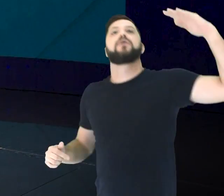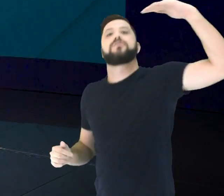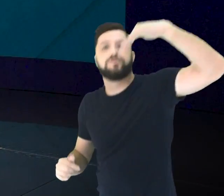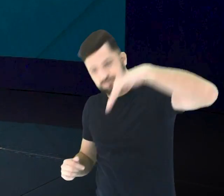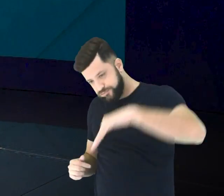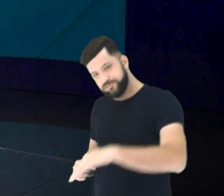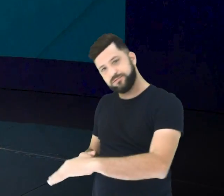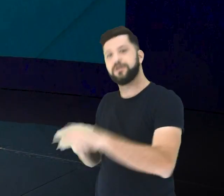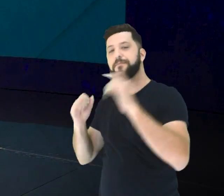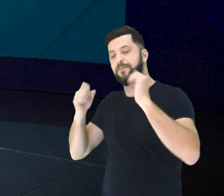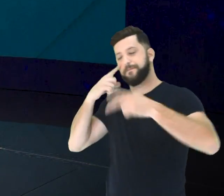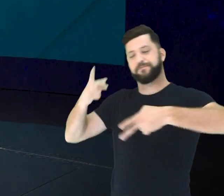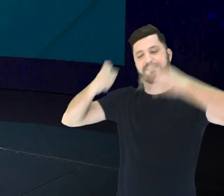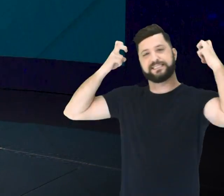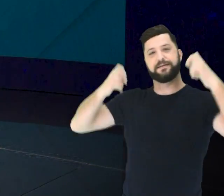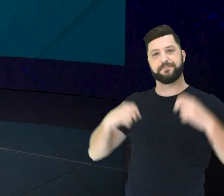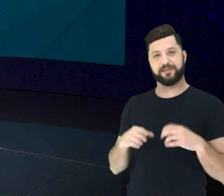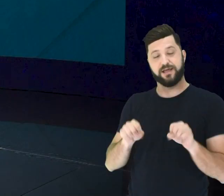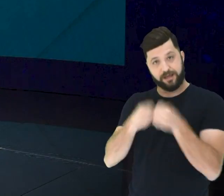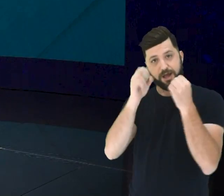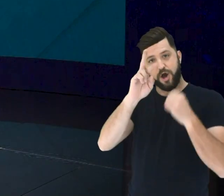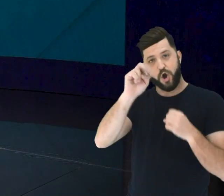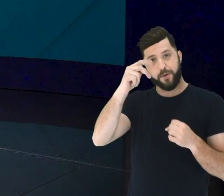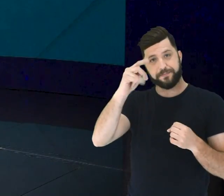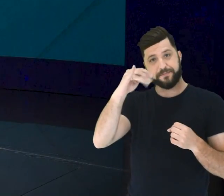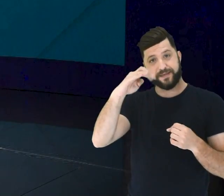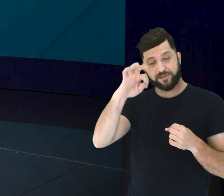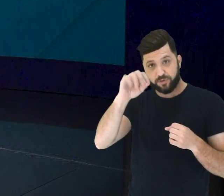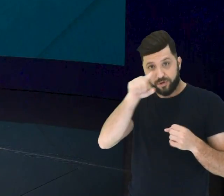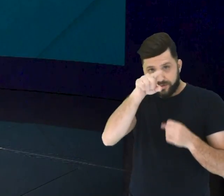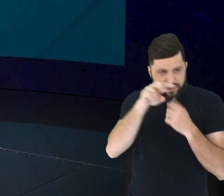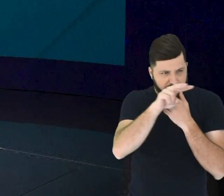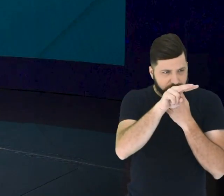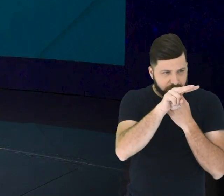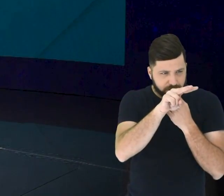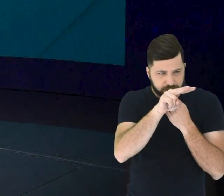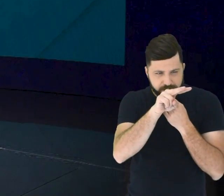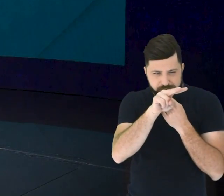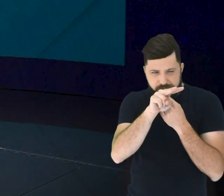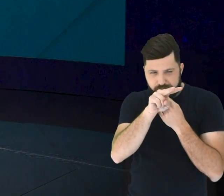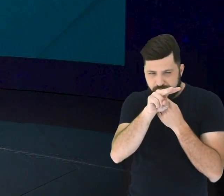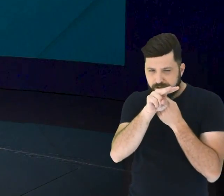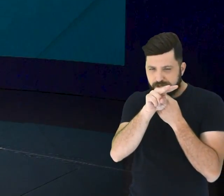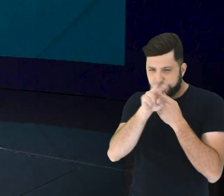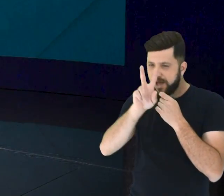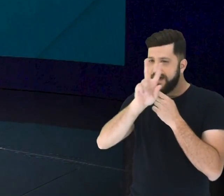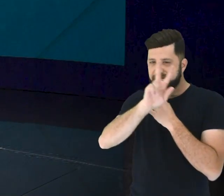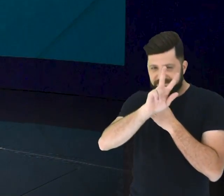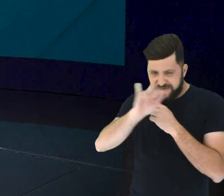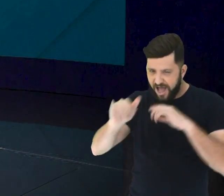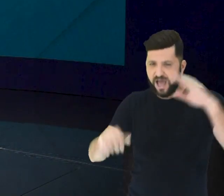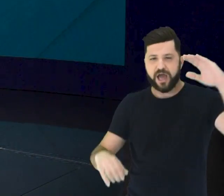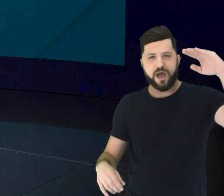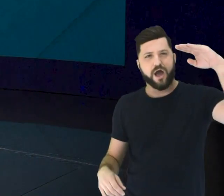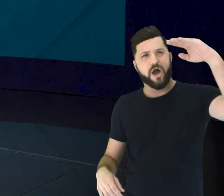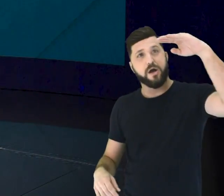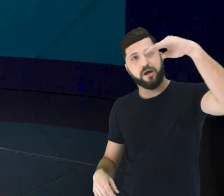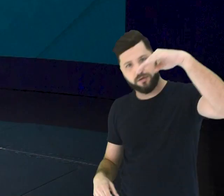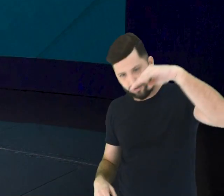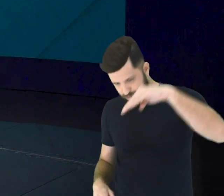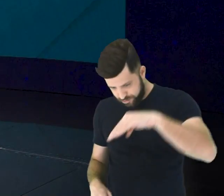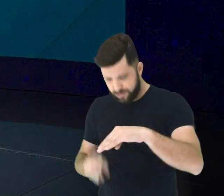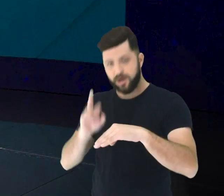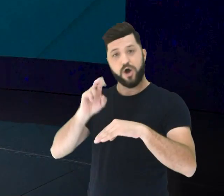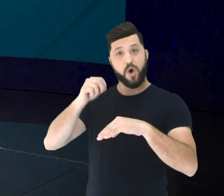e uma forma repentina Tá OK logo o que que vai acontecer quando esse movimento vier vai haver